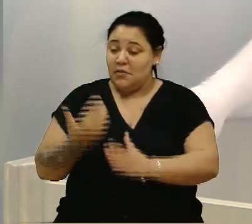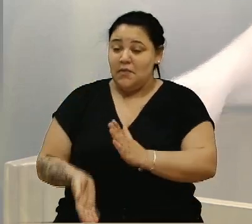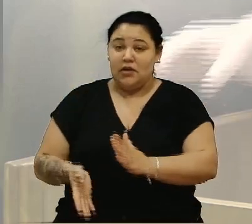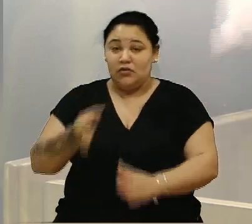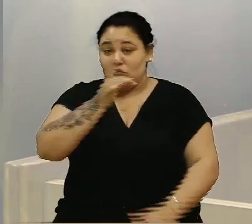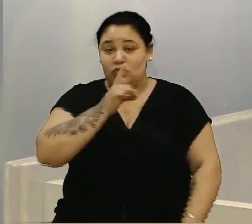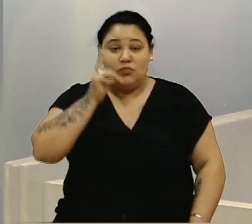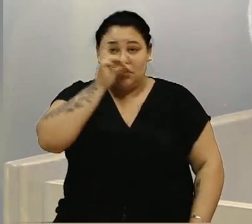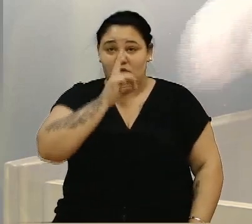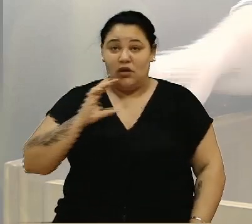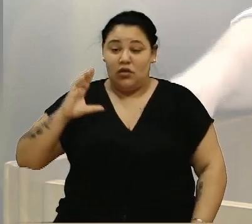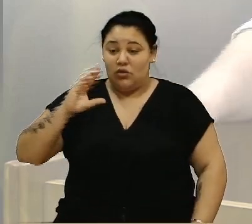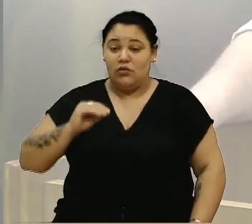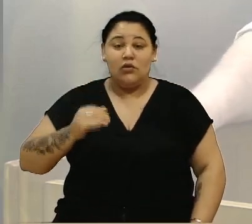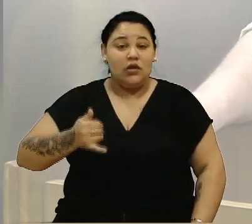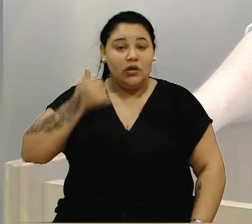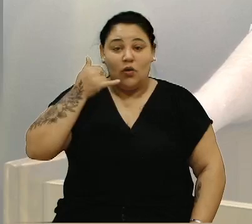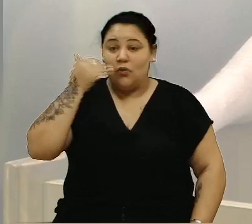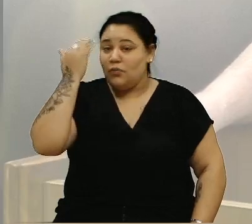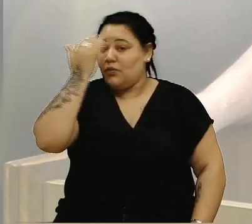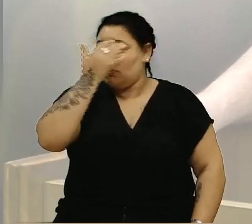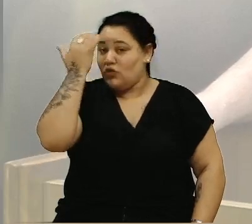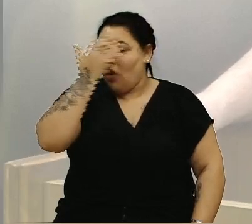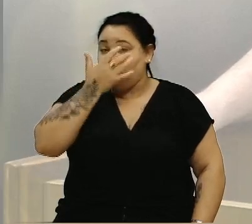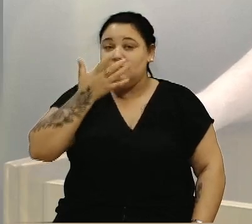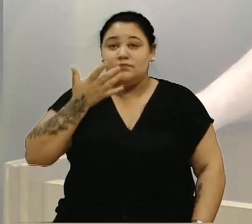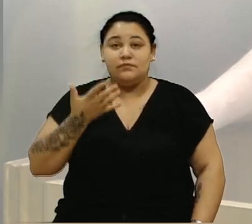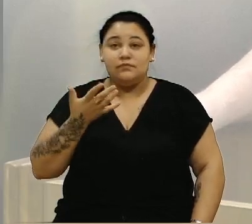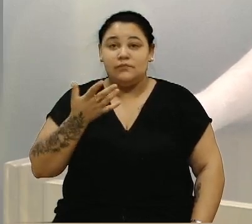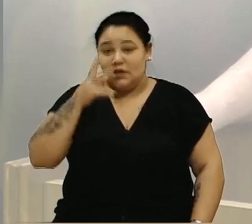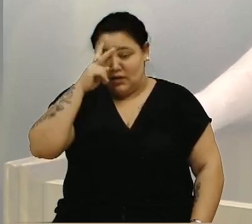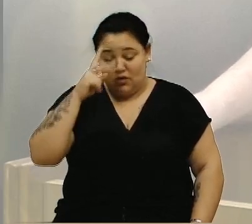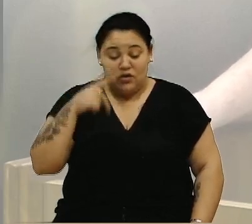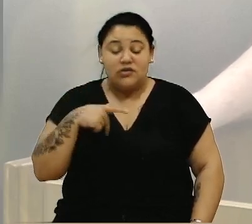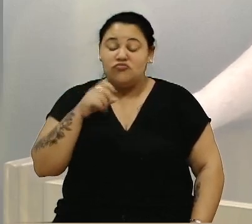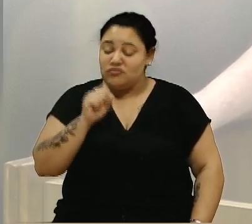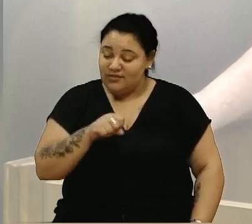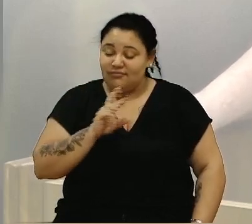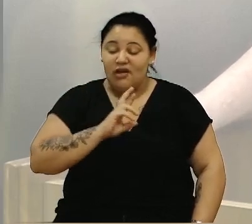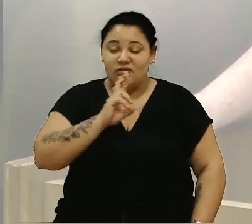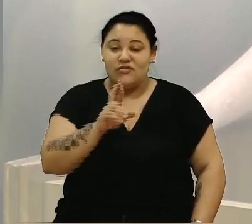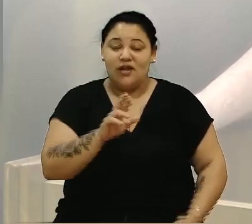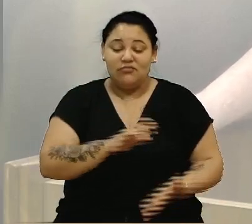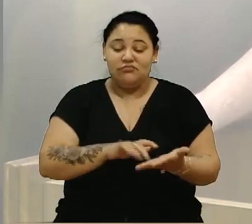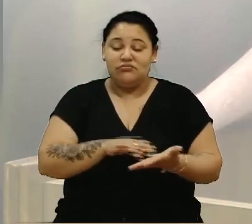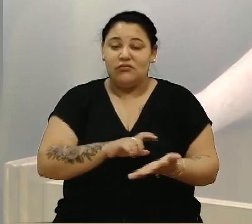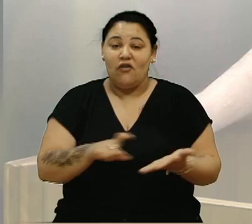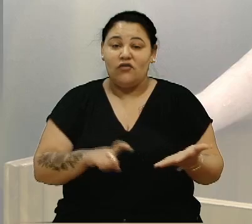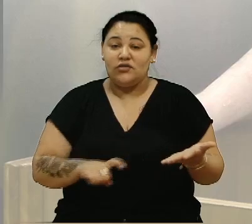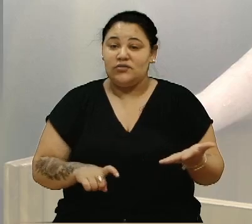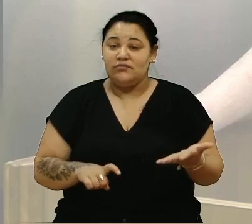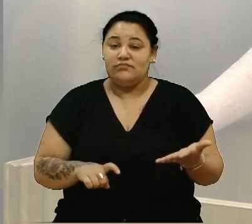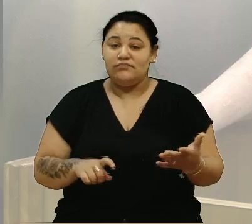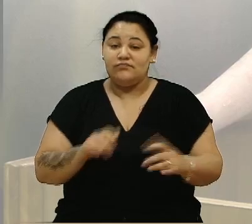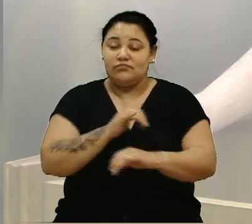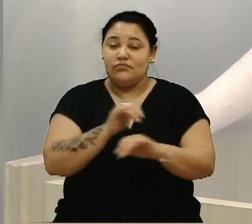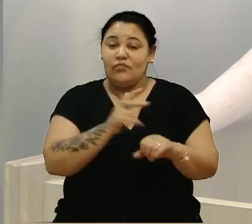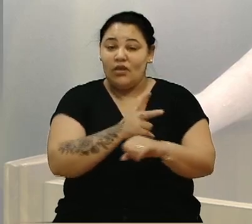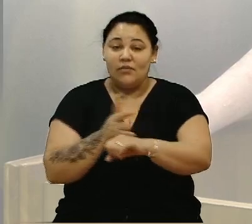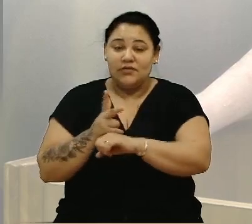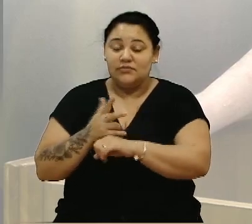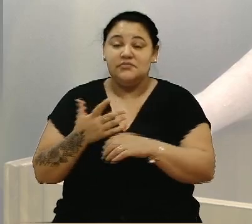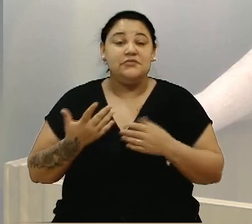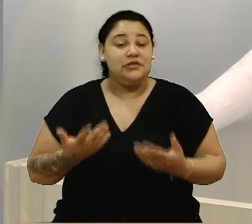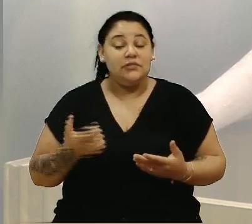à noite, ligou para o prefeito Odiló e reconheceu o resultado das urnas na sua coletiva de imprensa. E isso deve